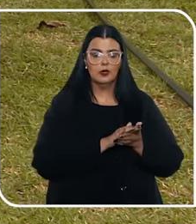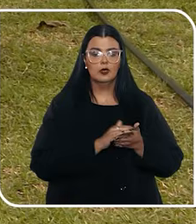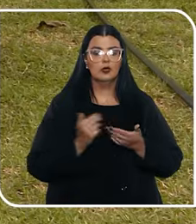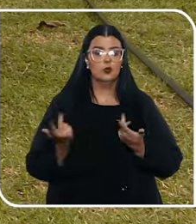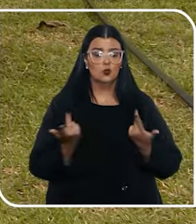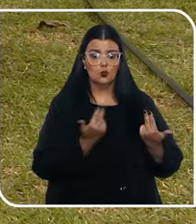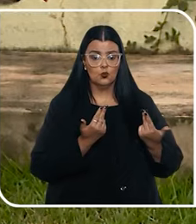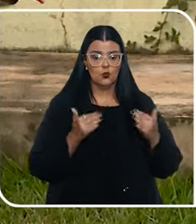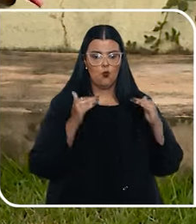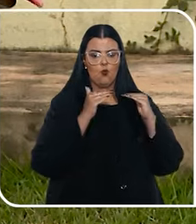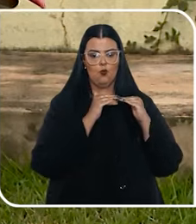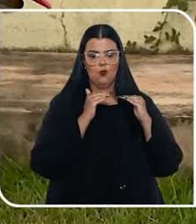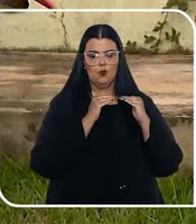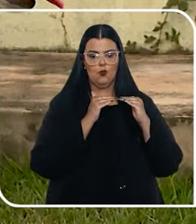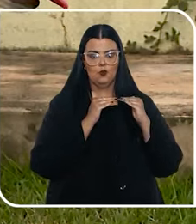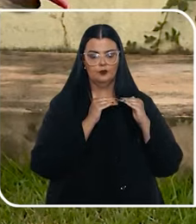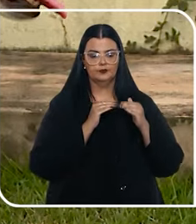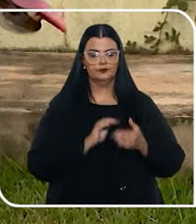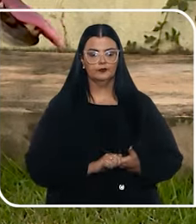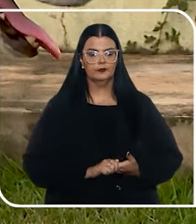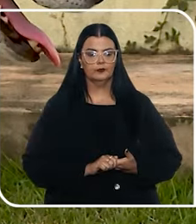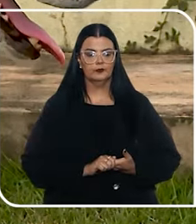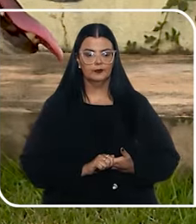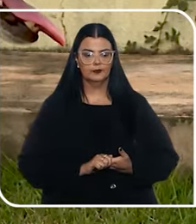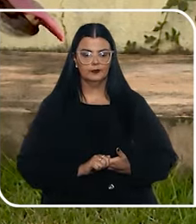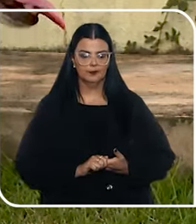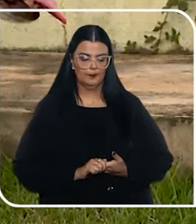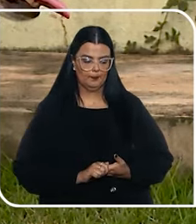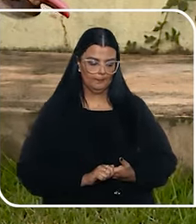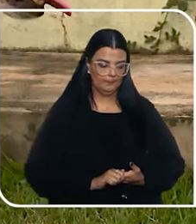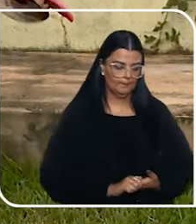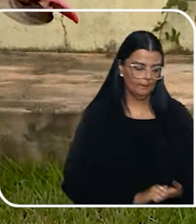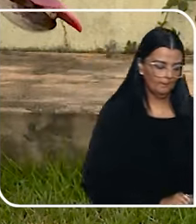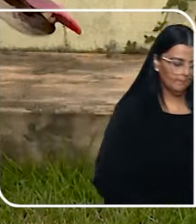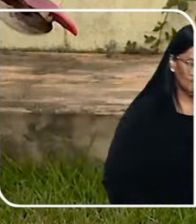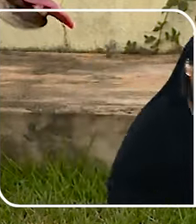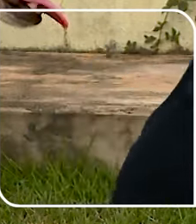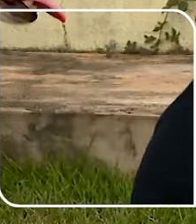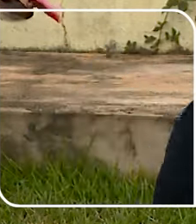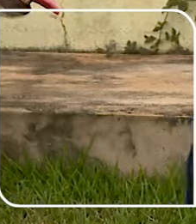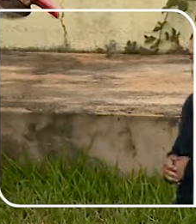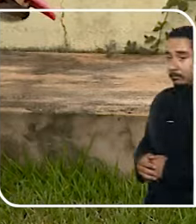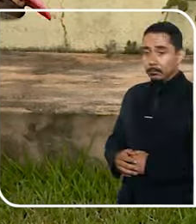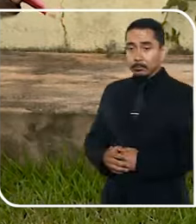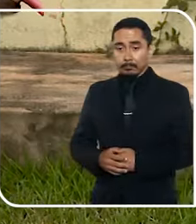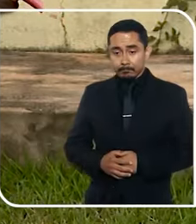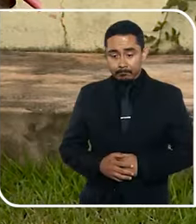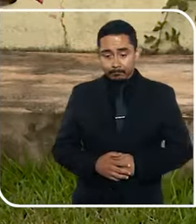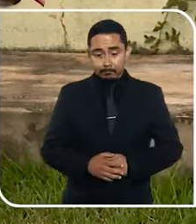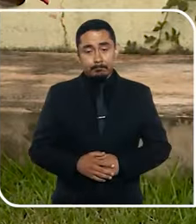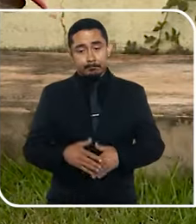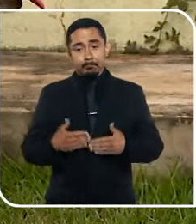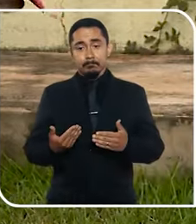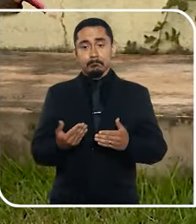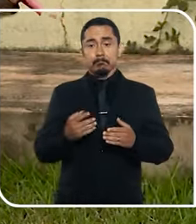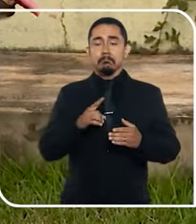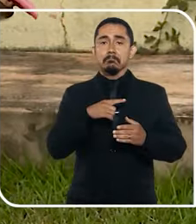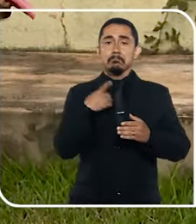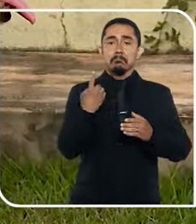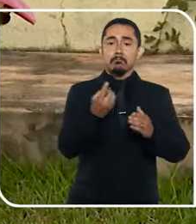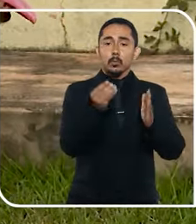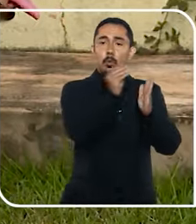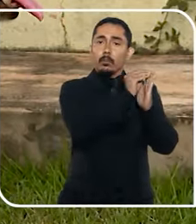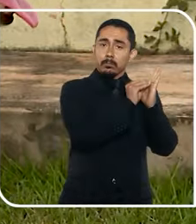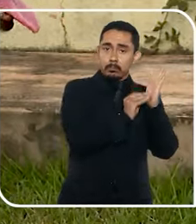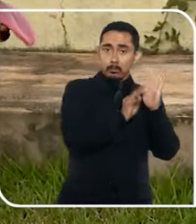Desde que em comum acordo. Foi. Então, a gente colocou o texto dessa maneira, mas na prática a gente faz um pouco